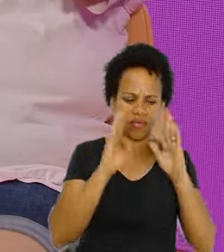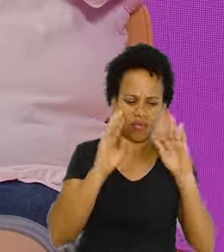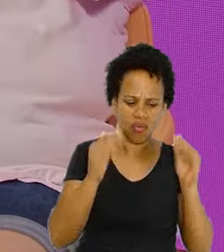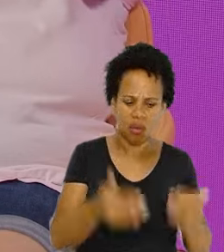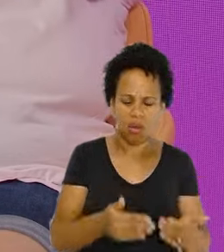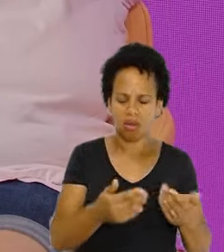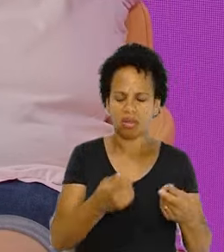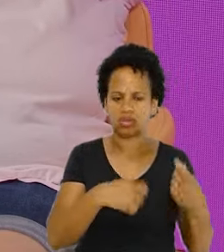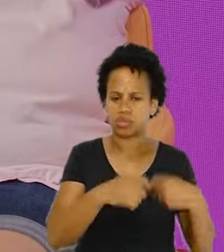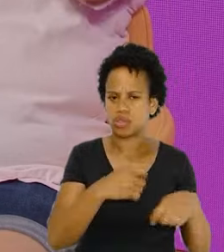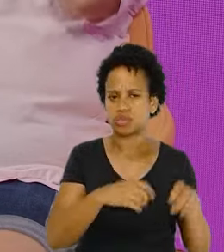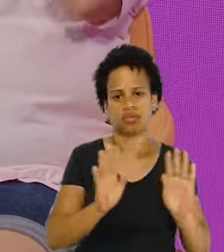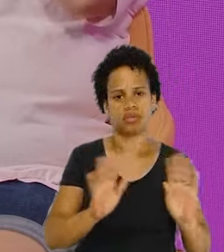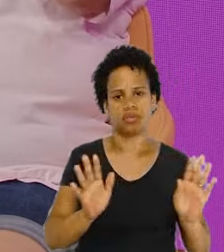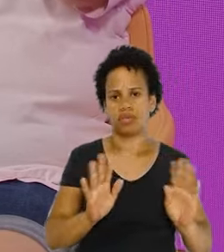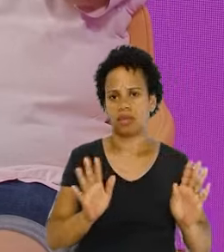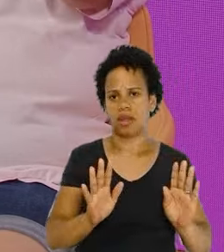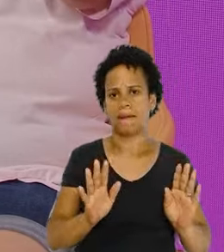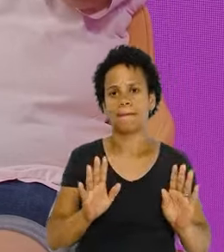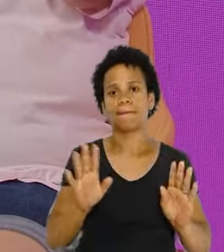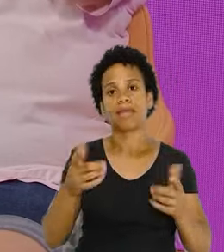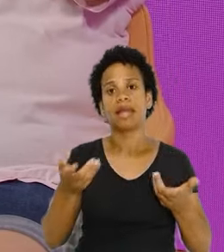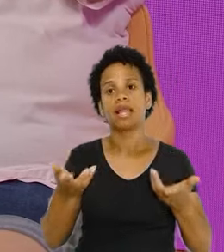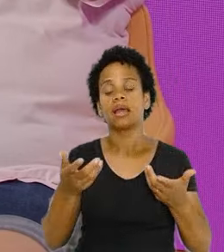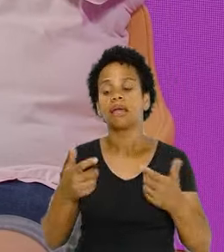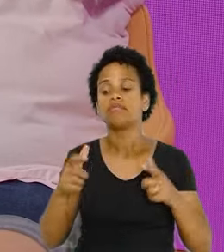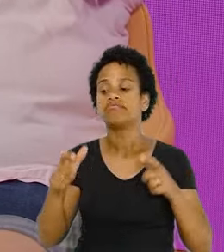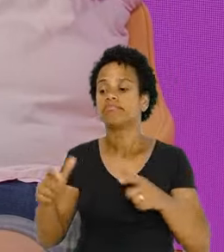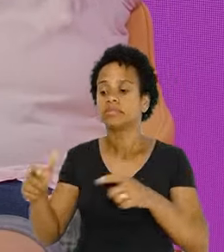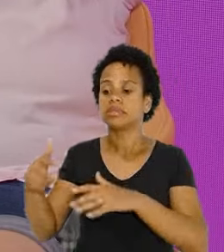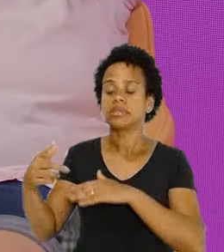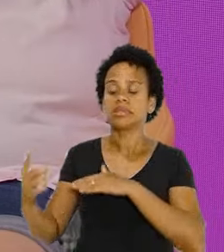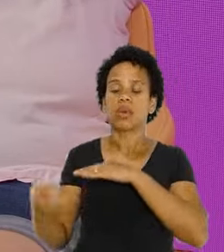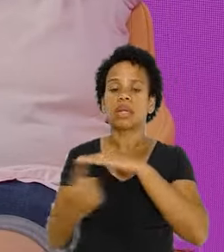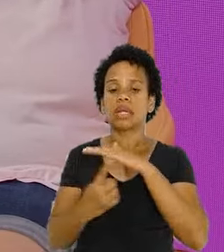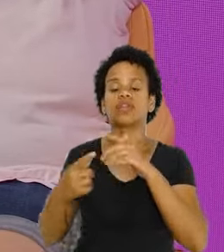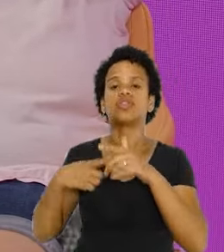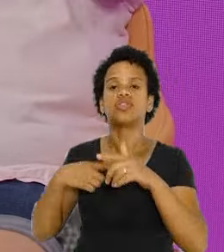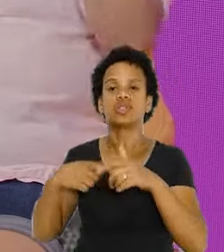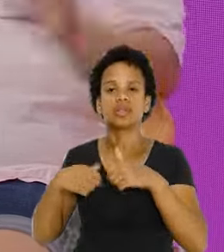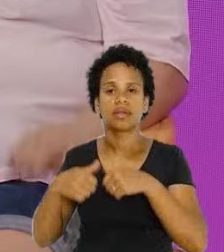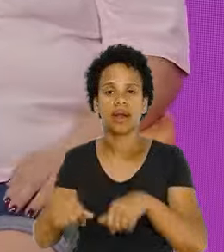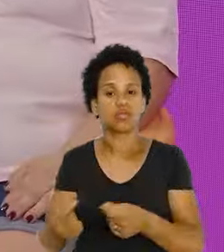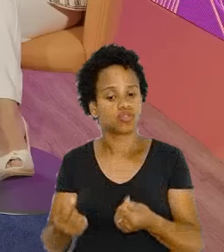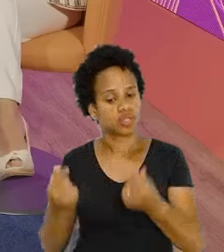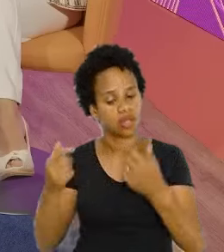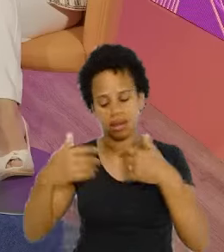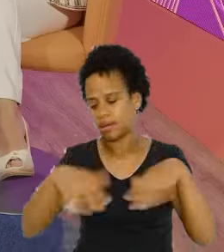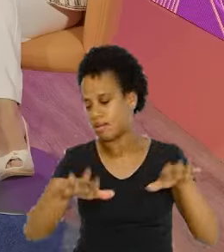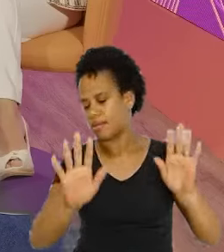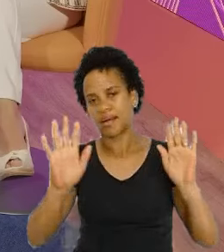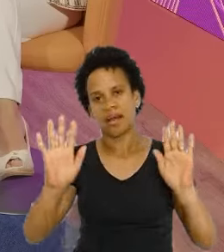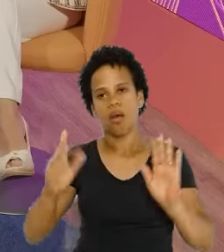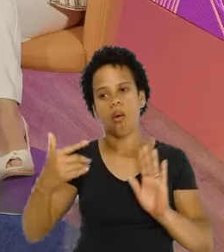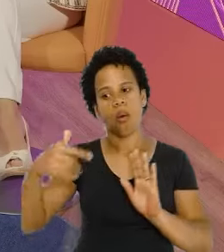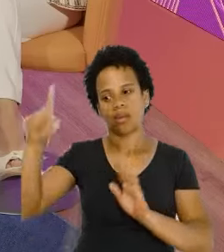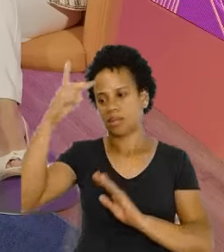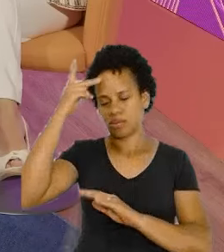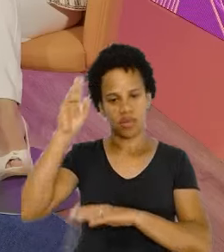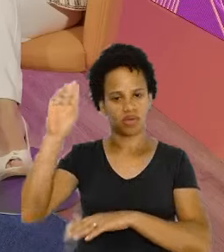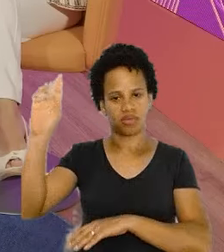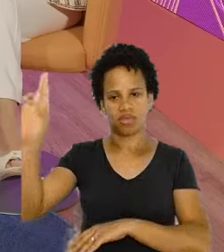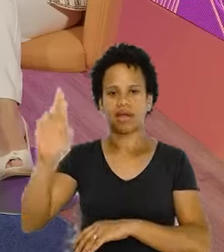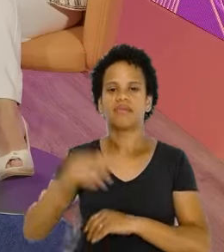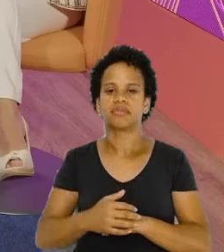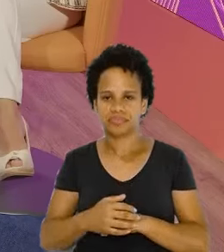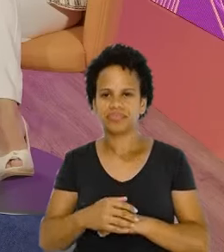administrativo ela tem que estar aonde os clientes delas está agora o dinheiro el se vira a eu quero saber da Jéssica Jéssica